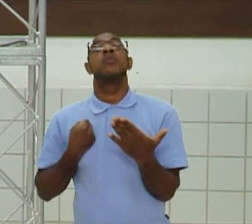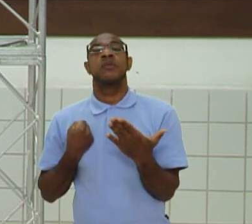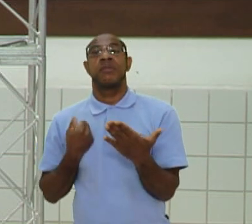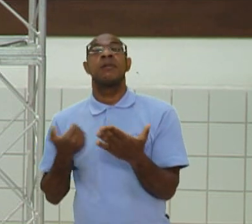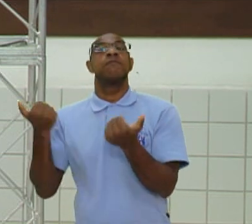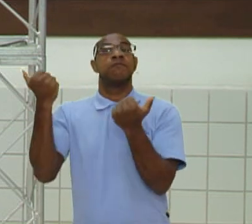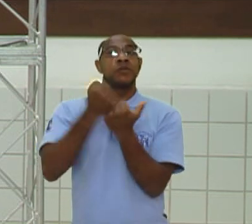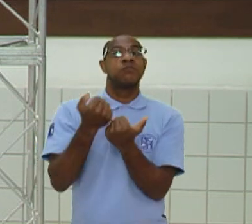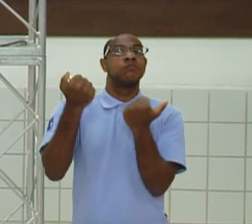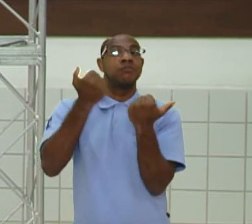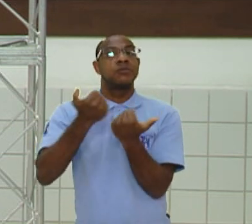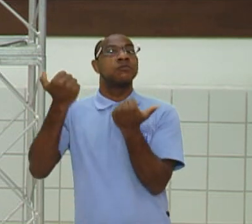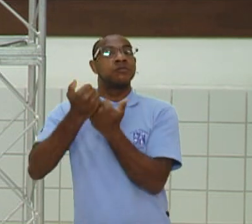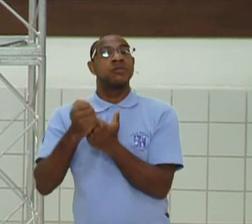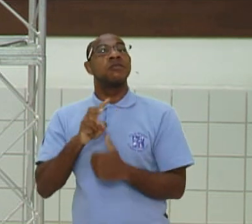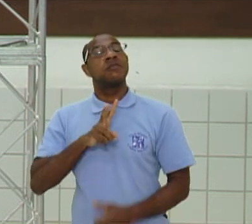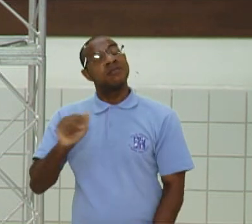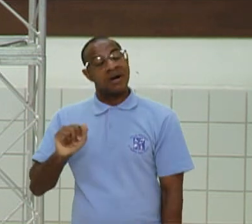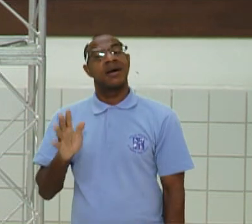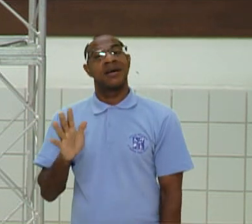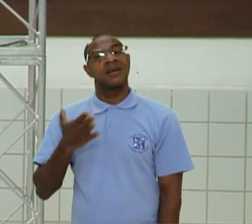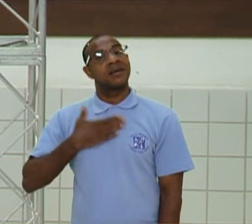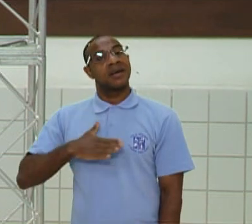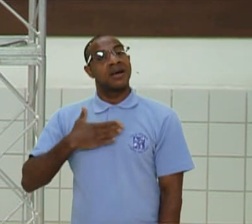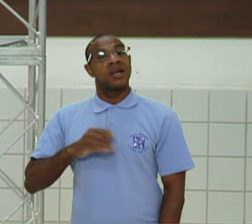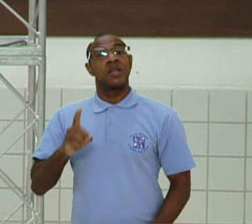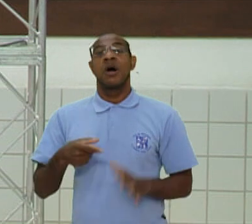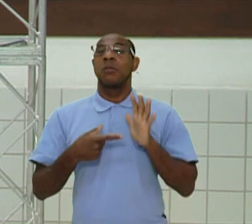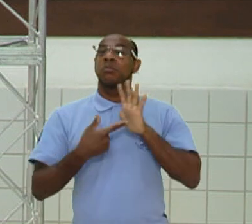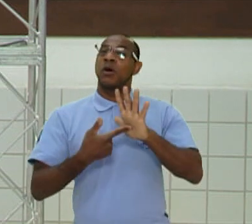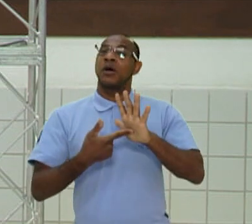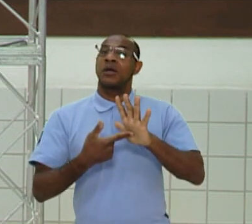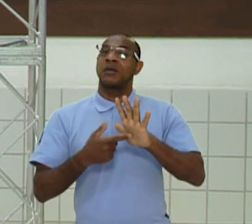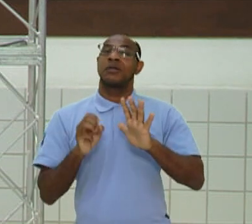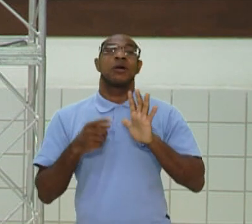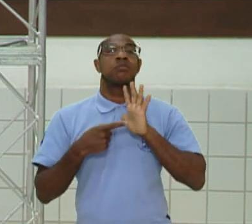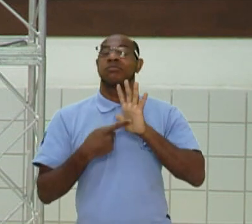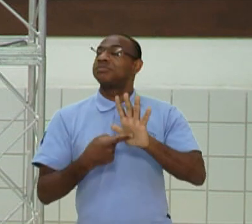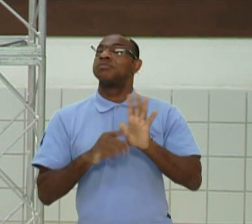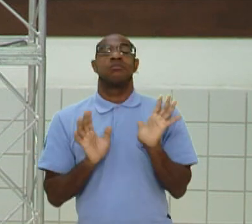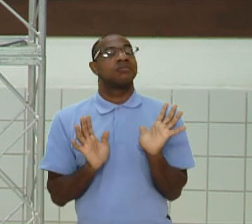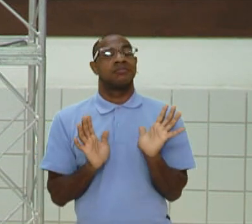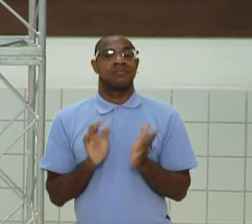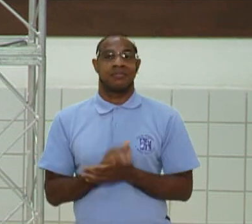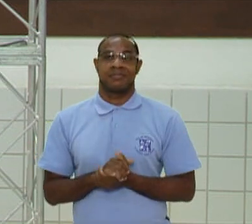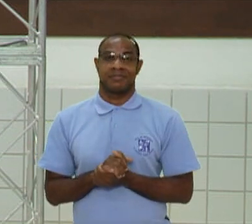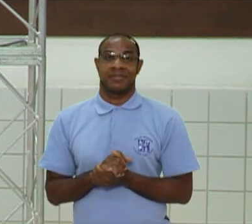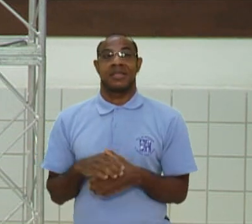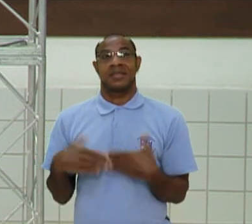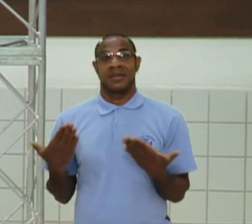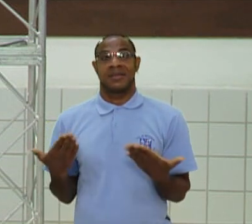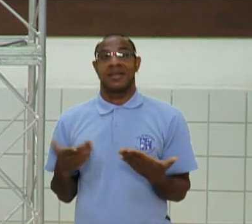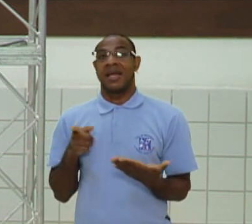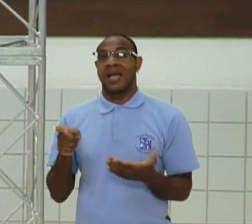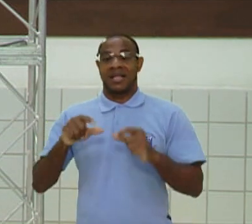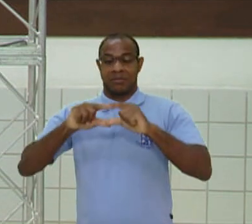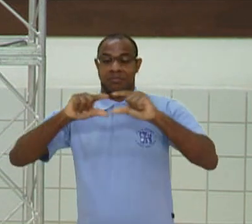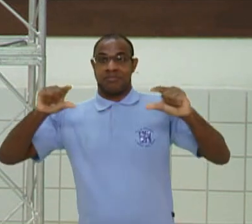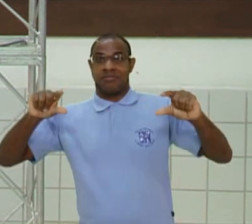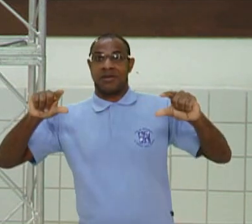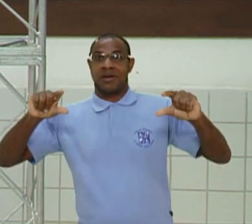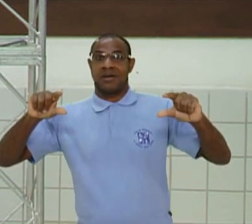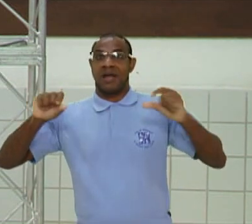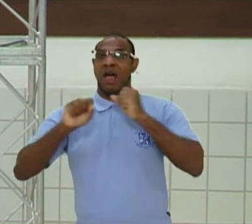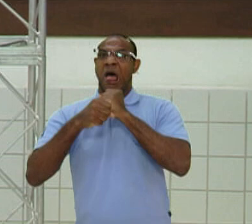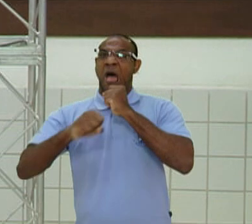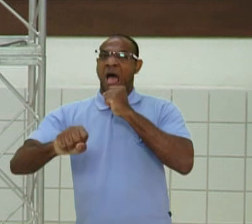entrar no lugar deles. Eles estão lá para uma representação, para uma generalização. Então, assim, essa fórmula é grande? É, mas